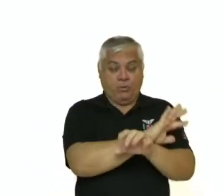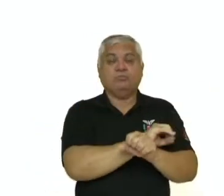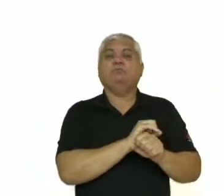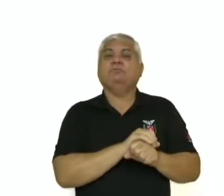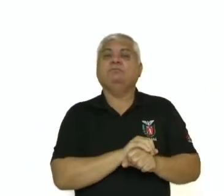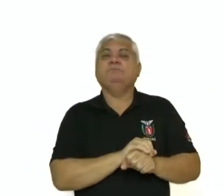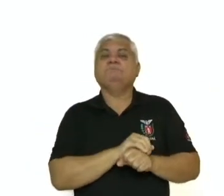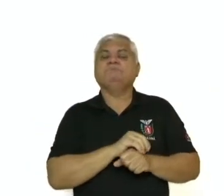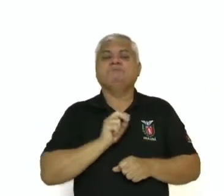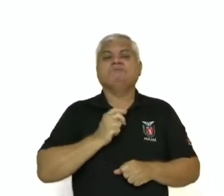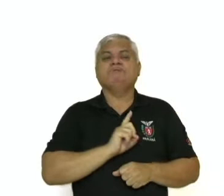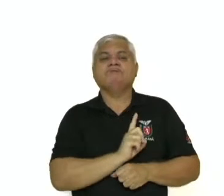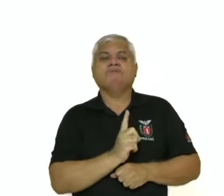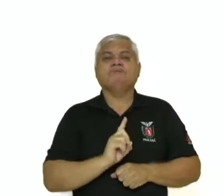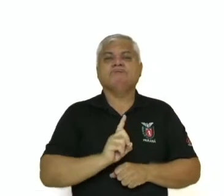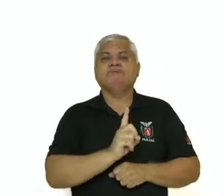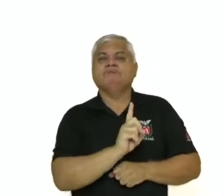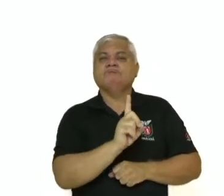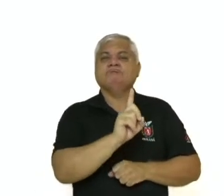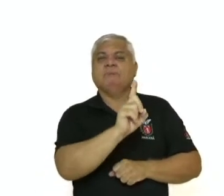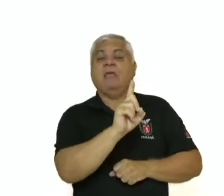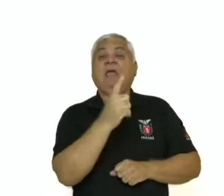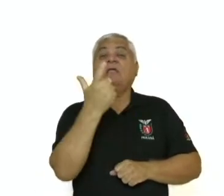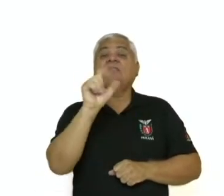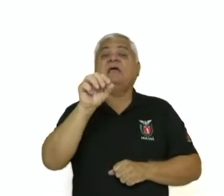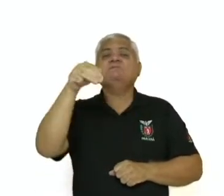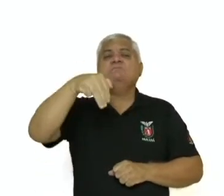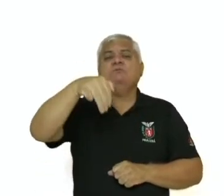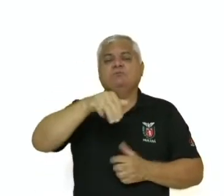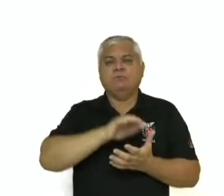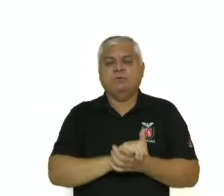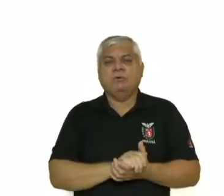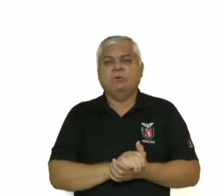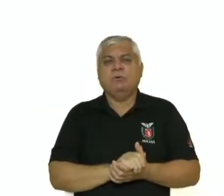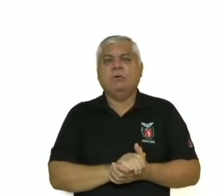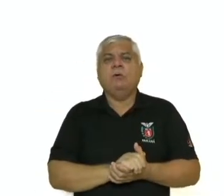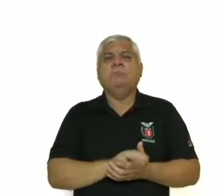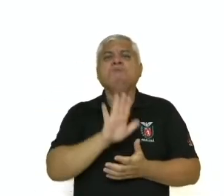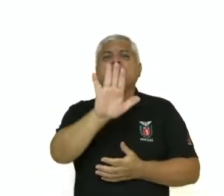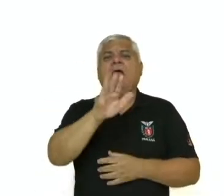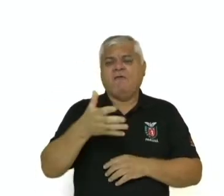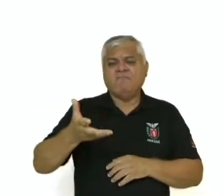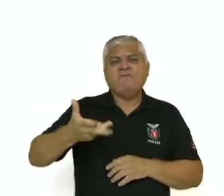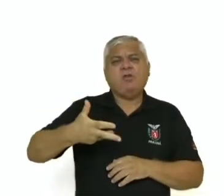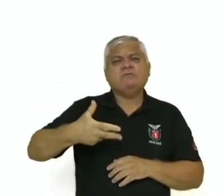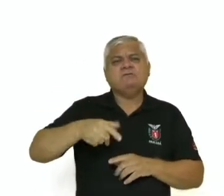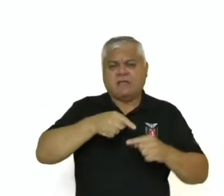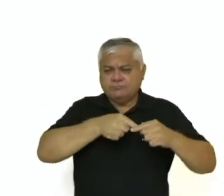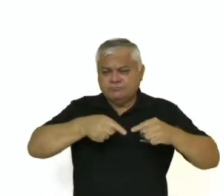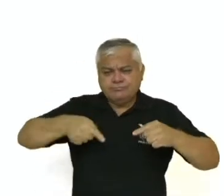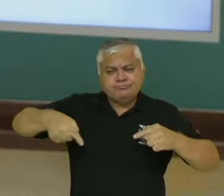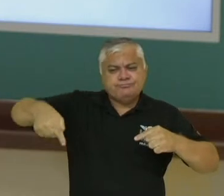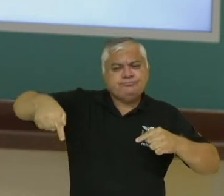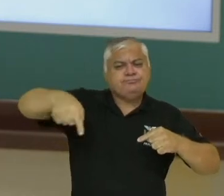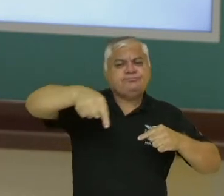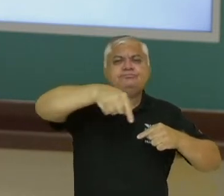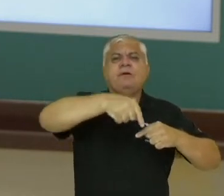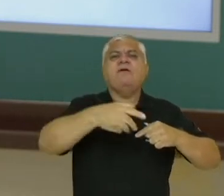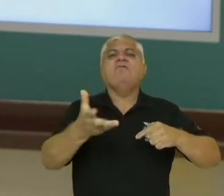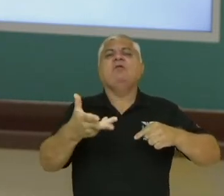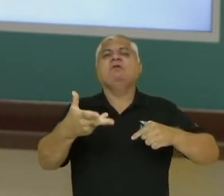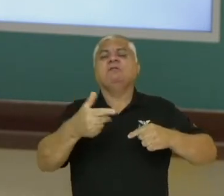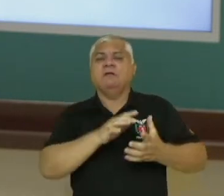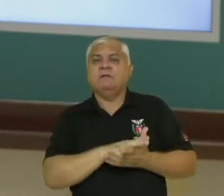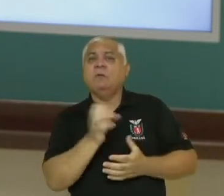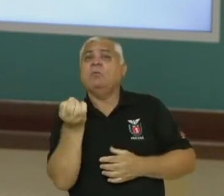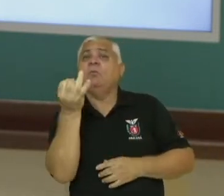percurso caminhando 10 minutinhos. Pergunta, qual a velocidade média do seu percurso? Queridos, novamente,